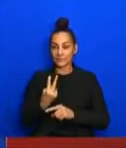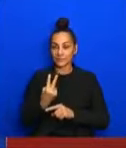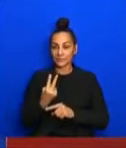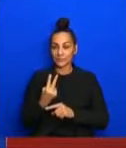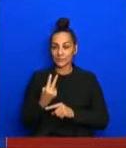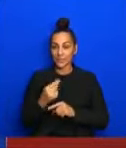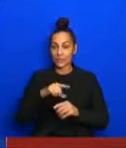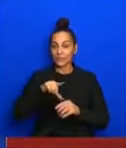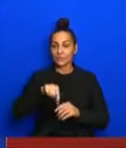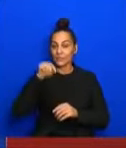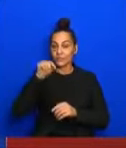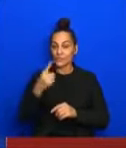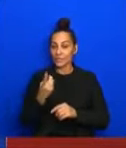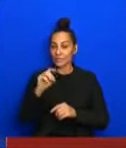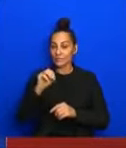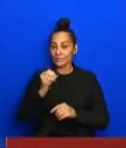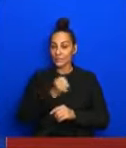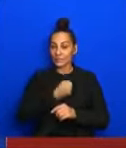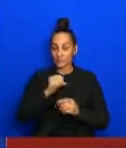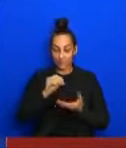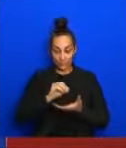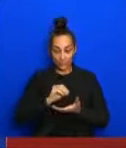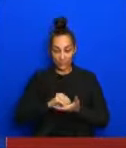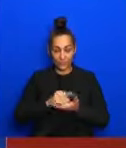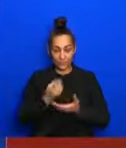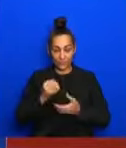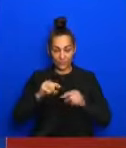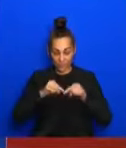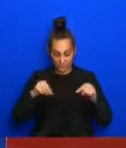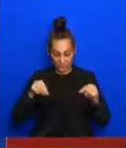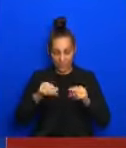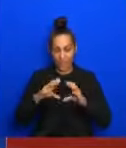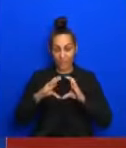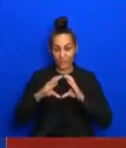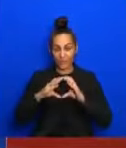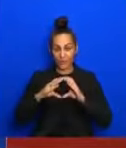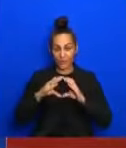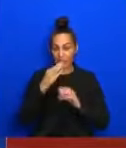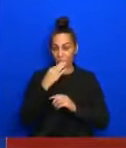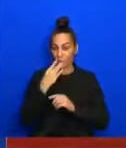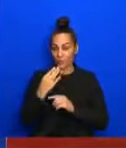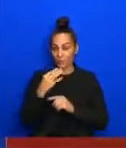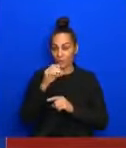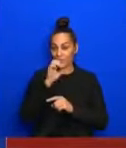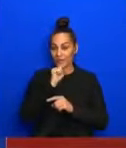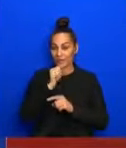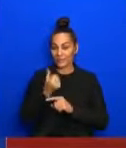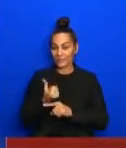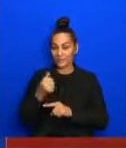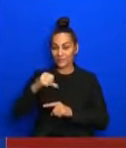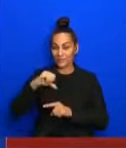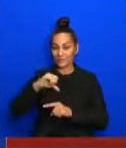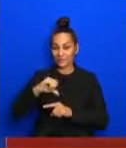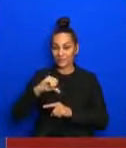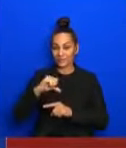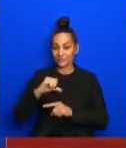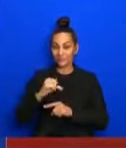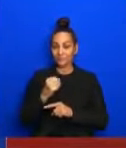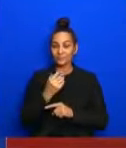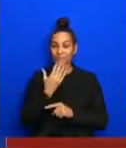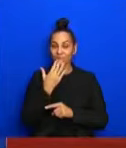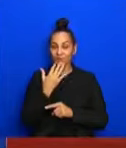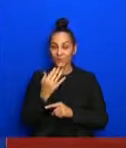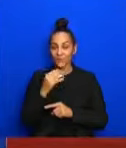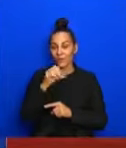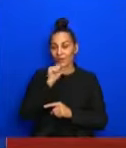72. Foram sorteados 10 números, faltam 10. Bola laranja, 69. Laranja,